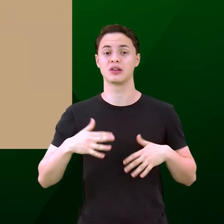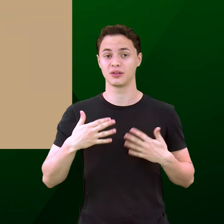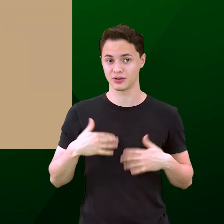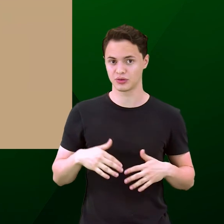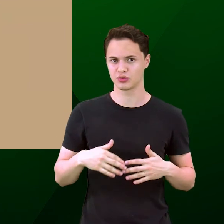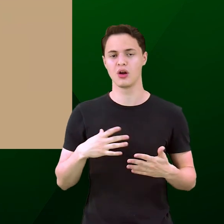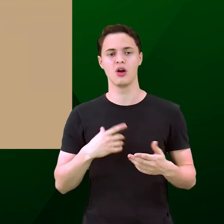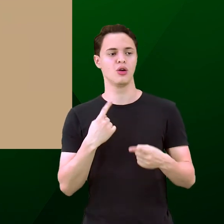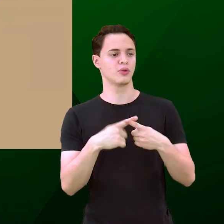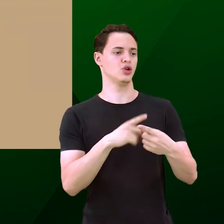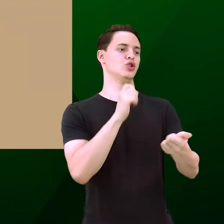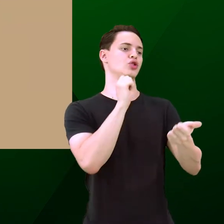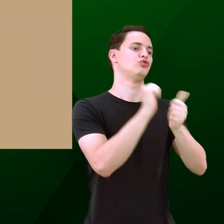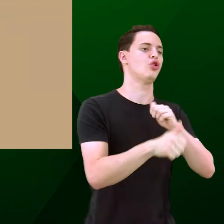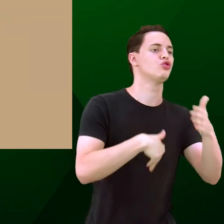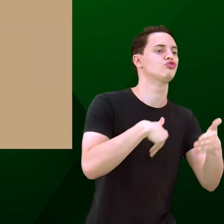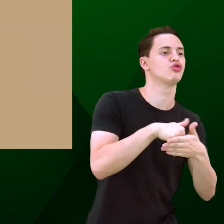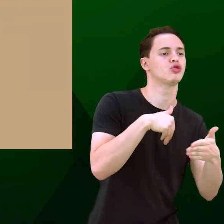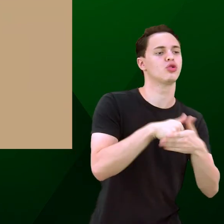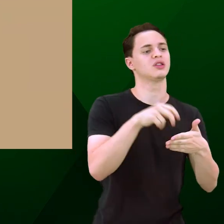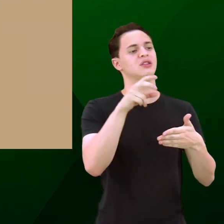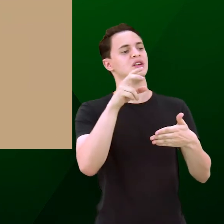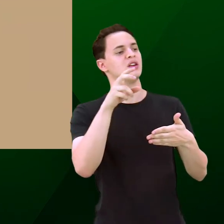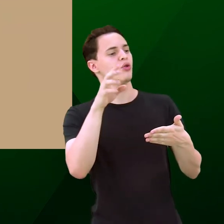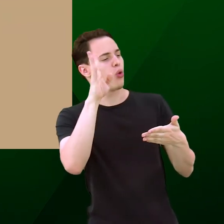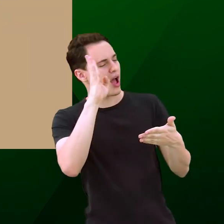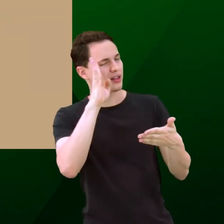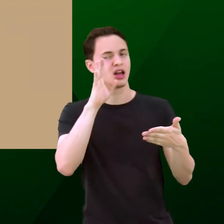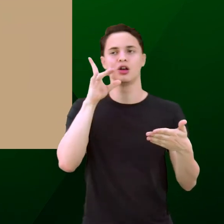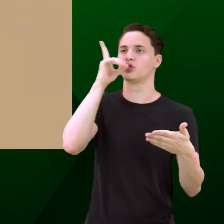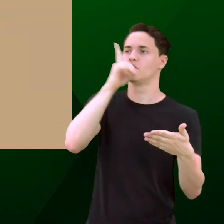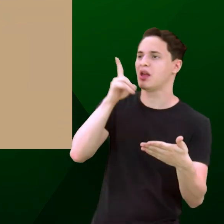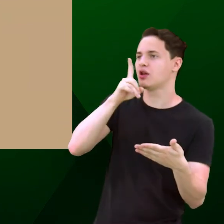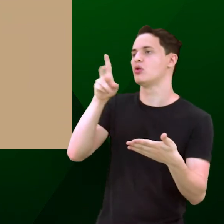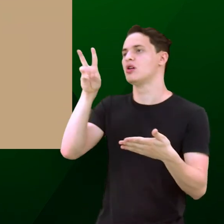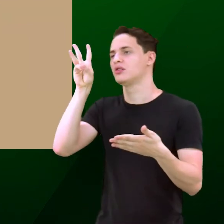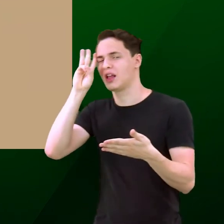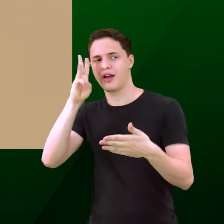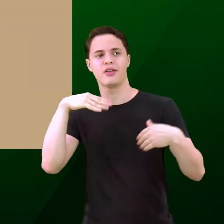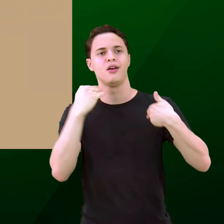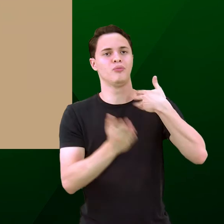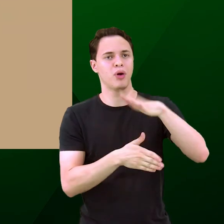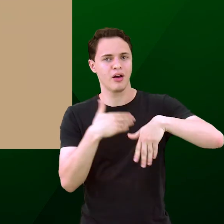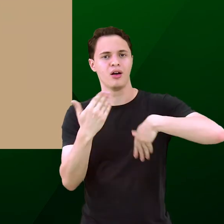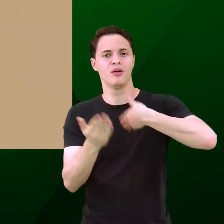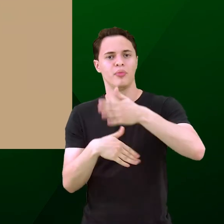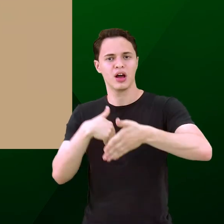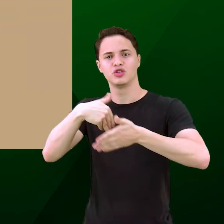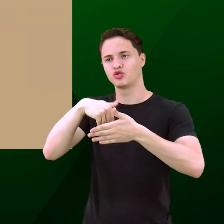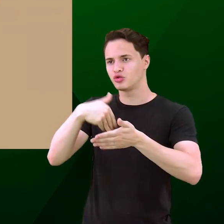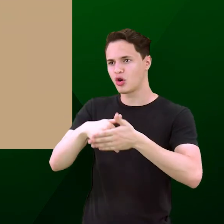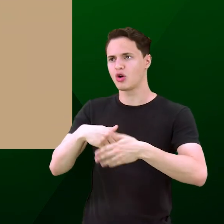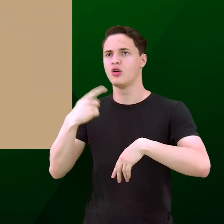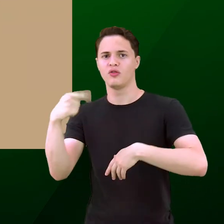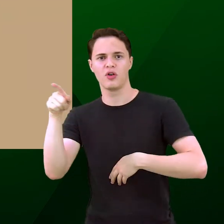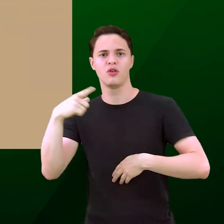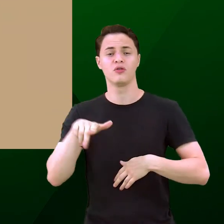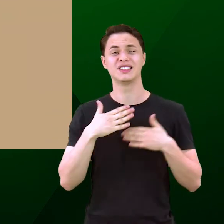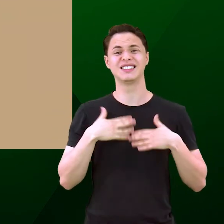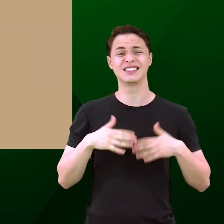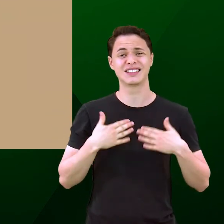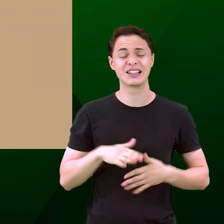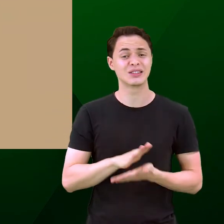sai às vezes da rotina, é um treino mais leve. Tá? Na quinta, um treino de pista, que a gente fala, um treino de